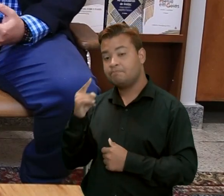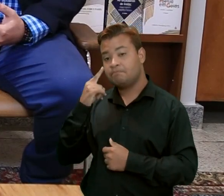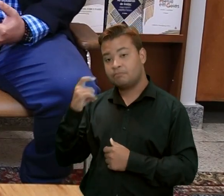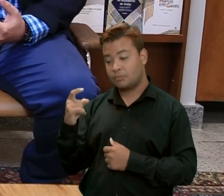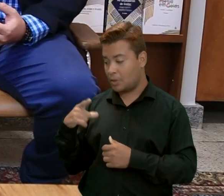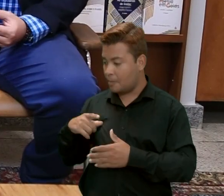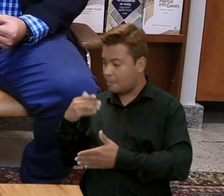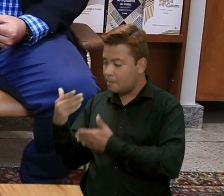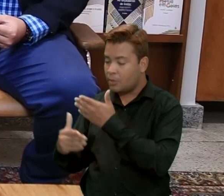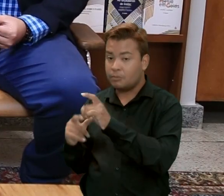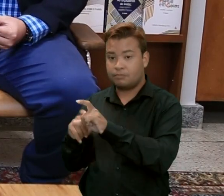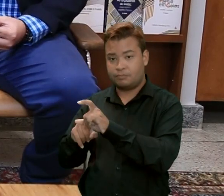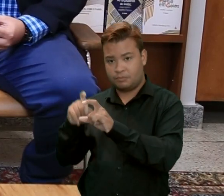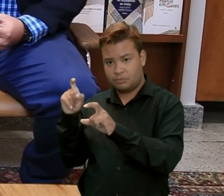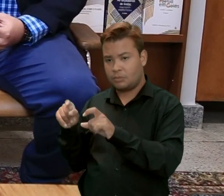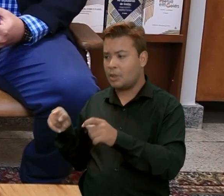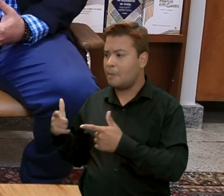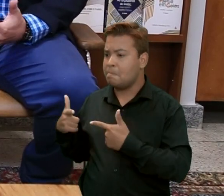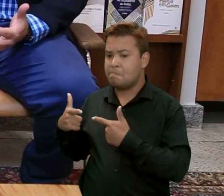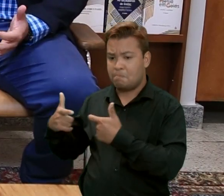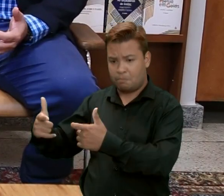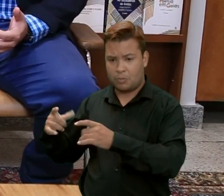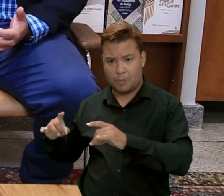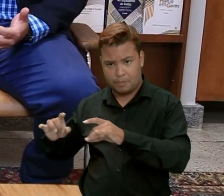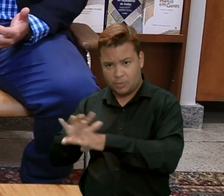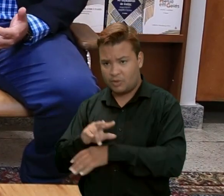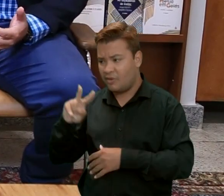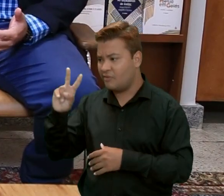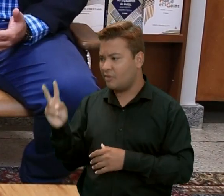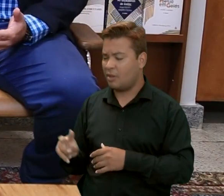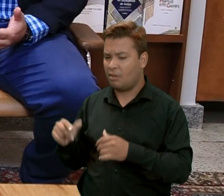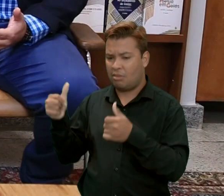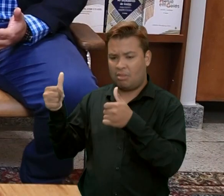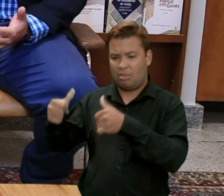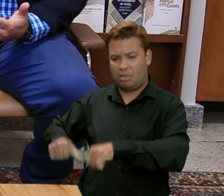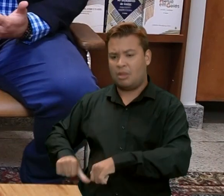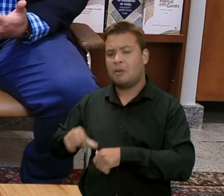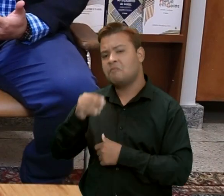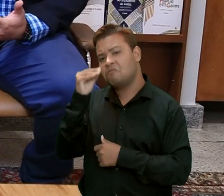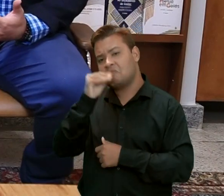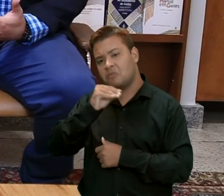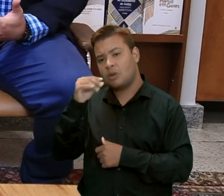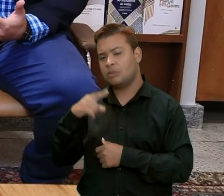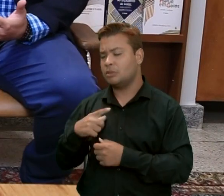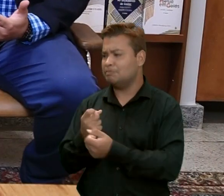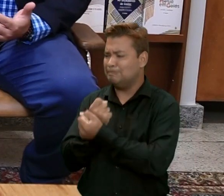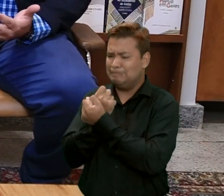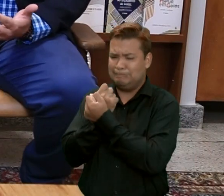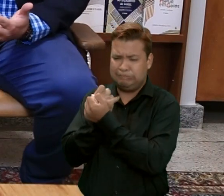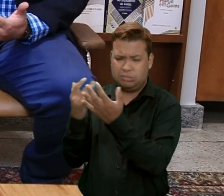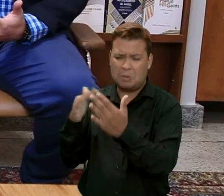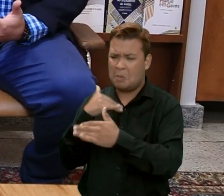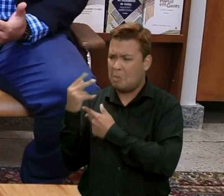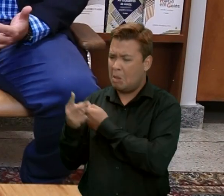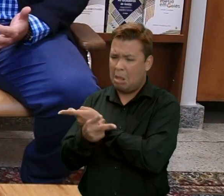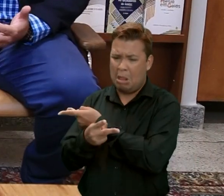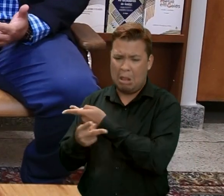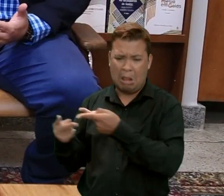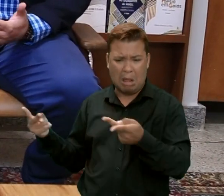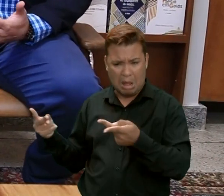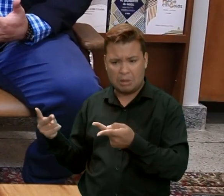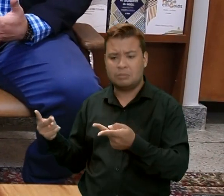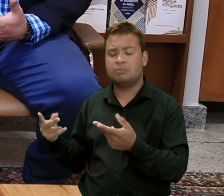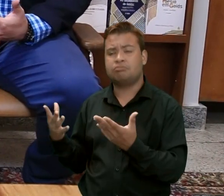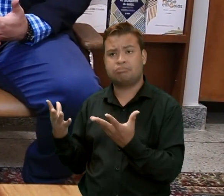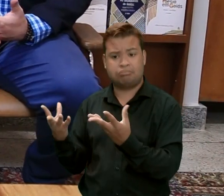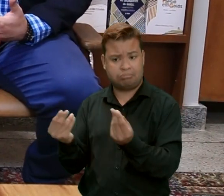quando a Venezuela termina o conflito, a Venezuela está em frangalhos, é um país que tem um número incrível de mortos, na casa dos milhares. Você